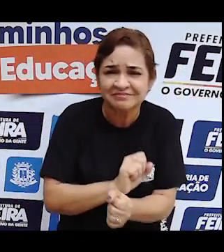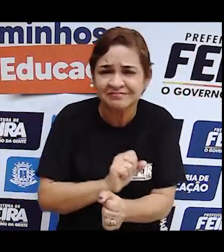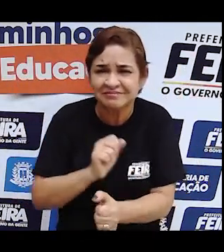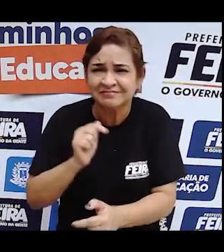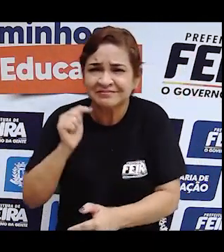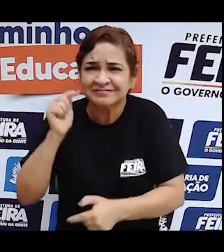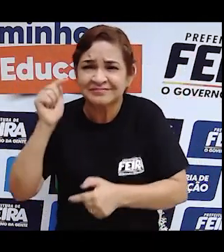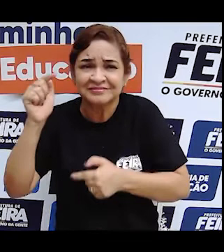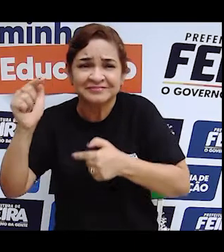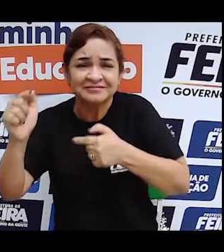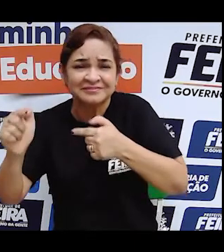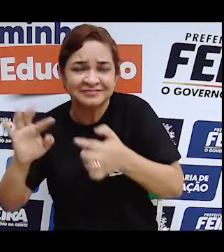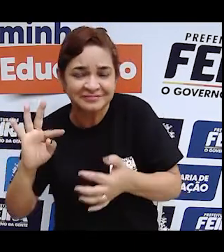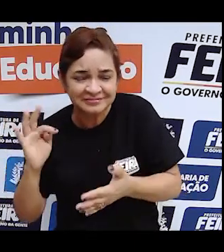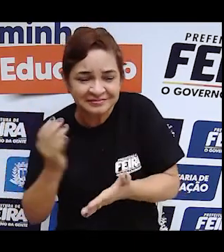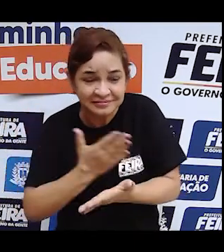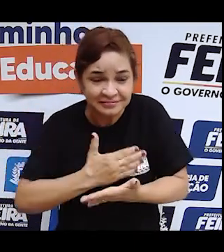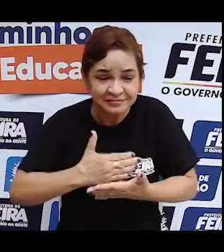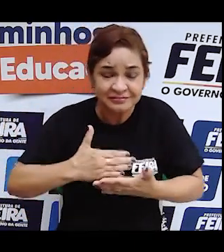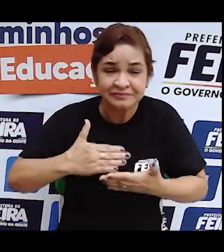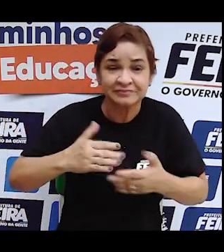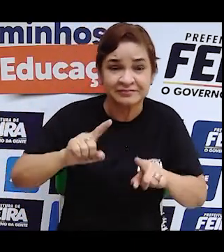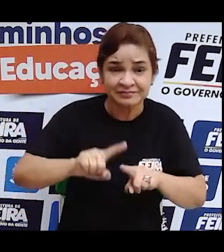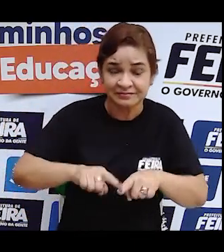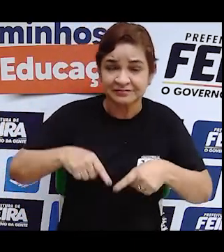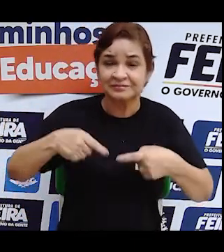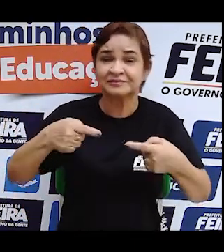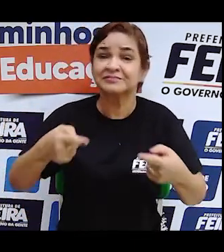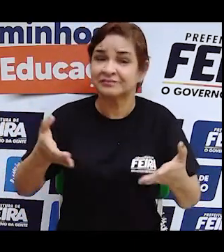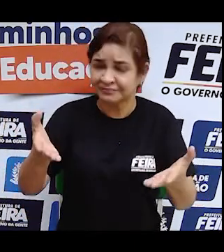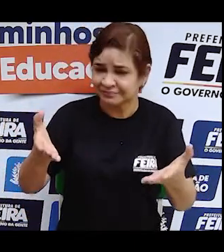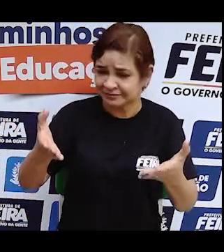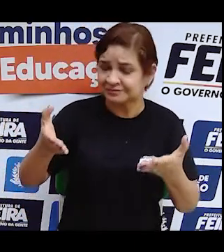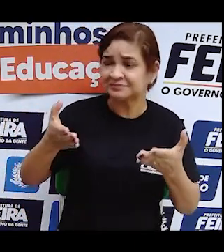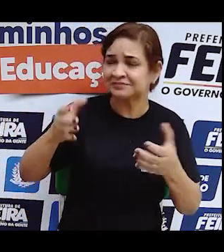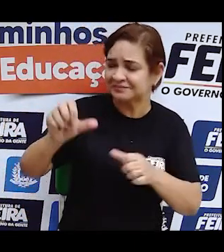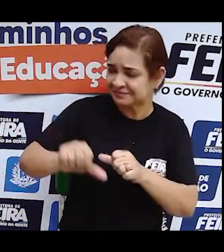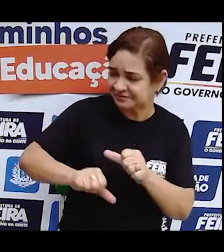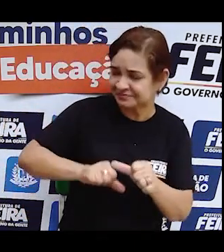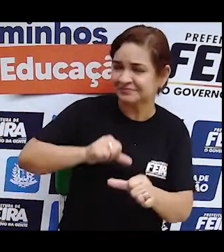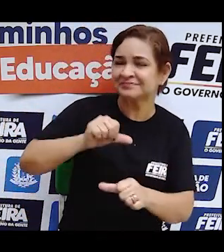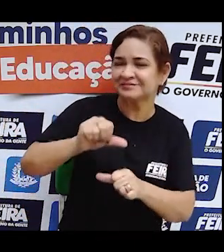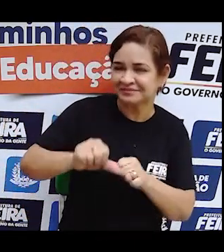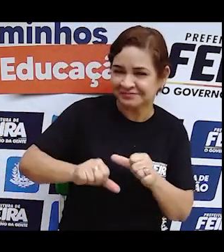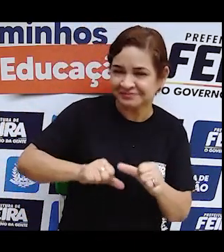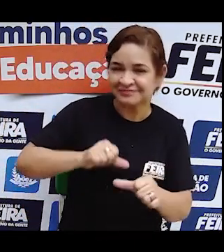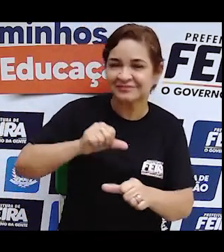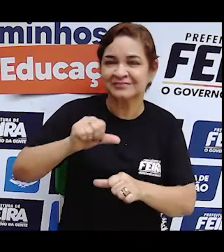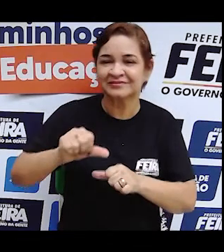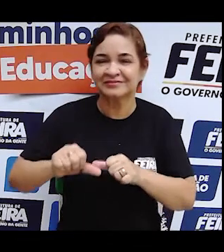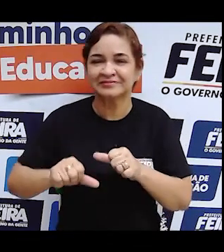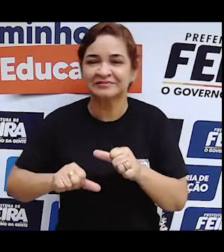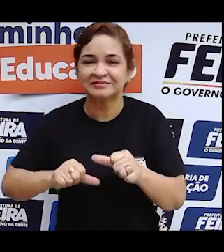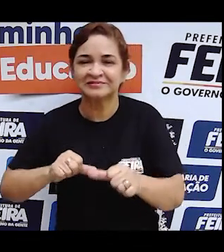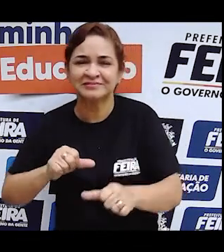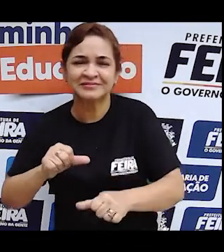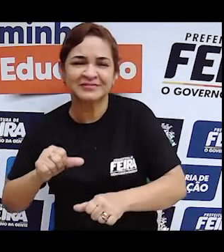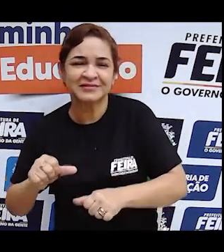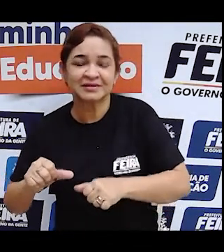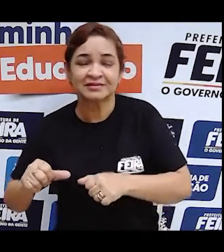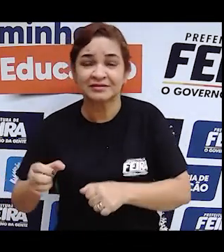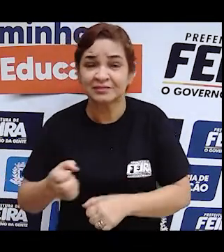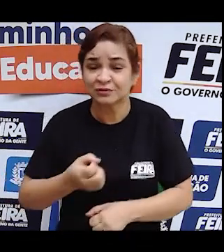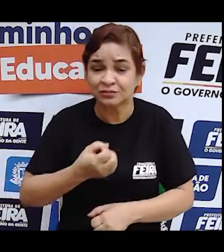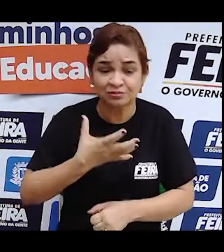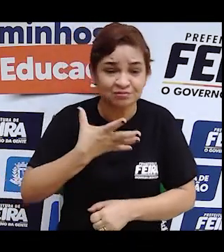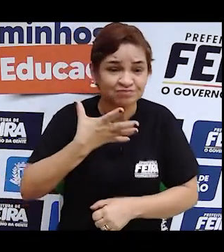o dia já clareou, mas se você quiser transformar o Ribeirão em braço de